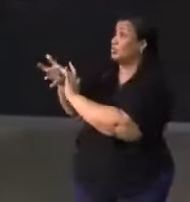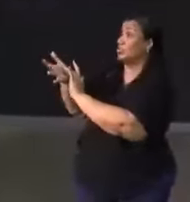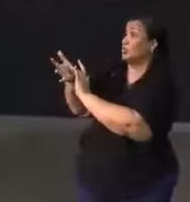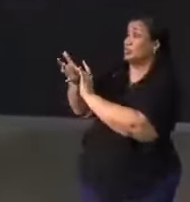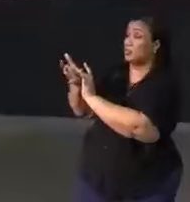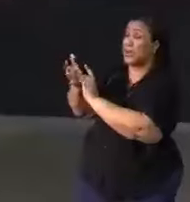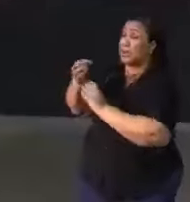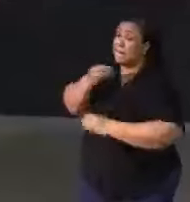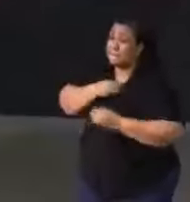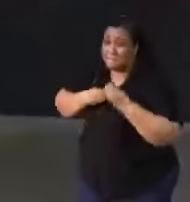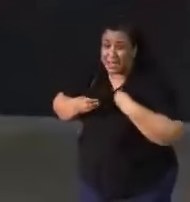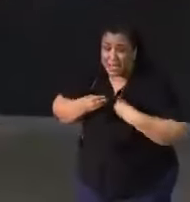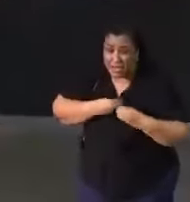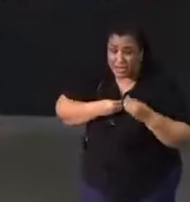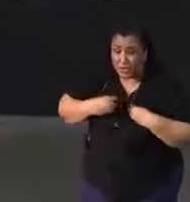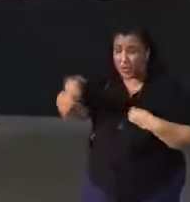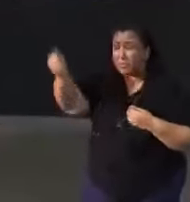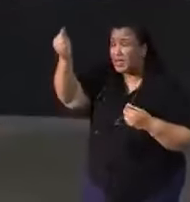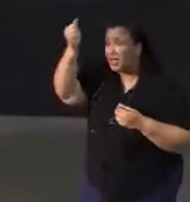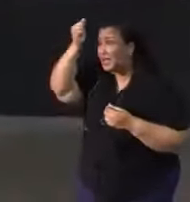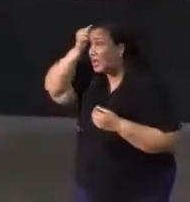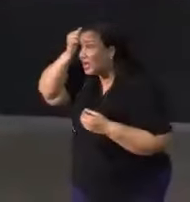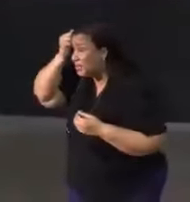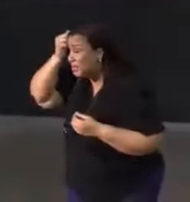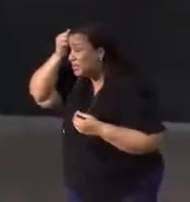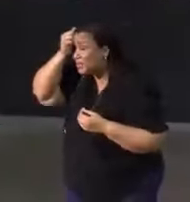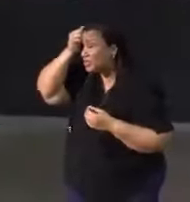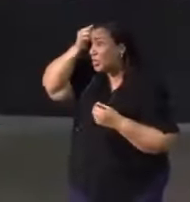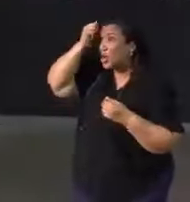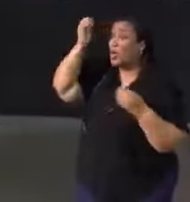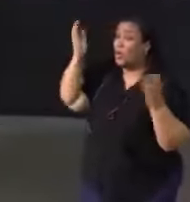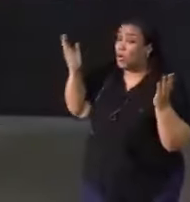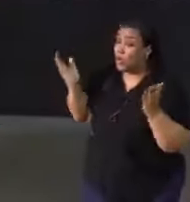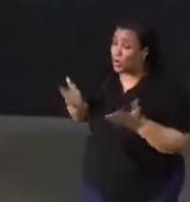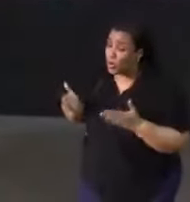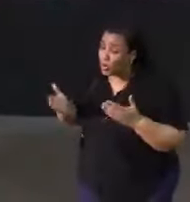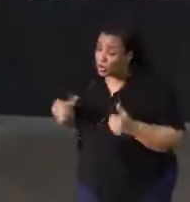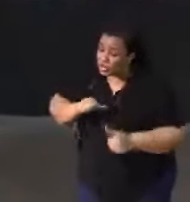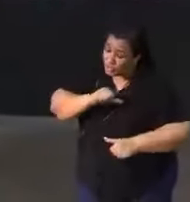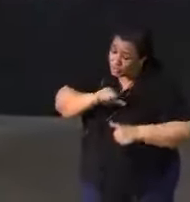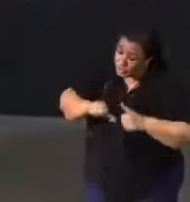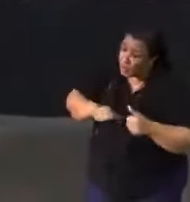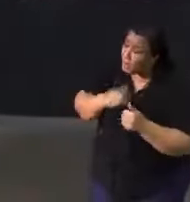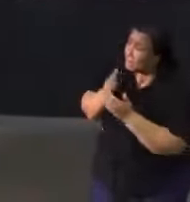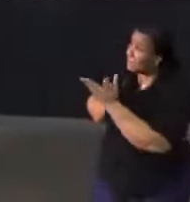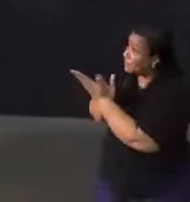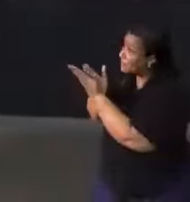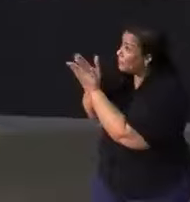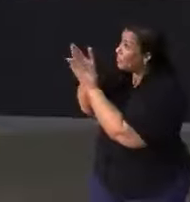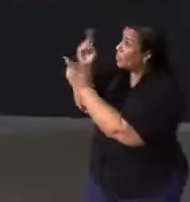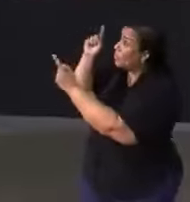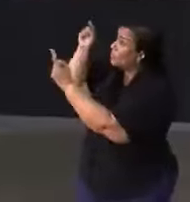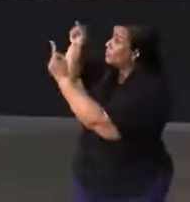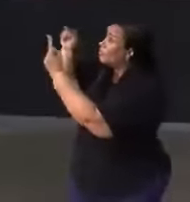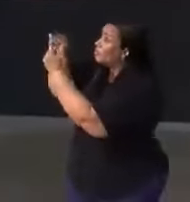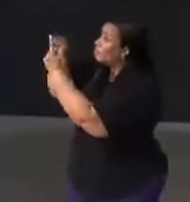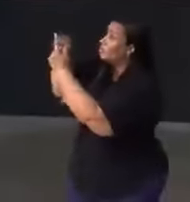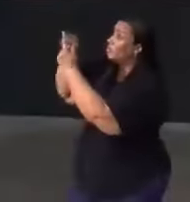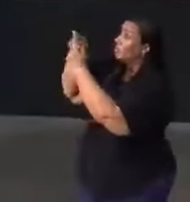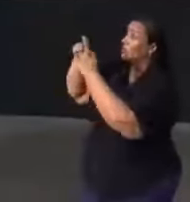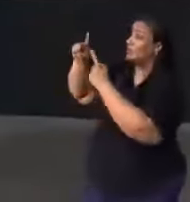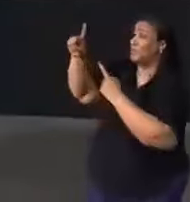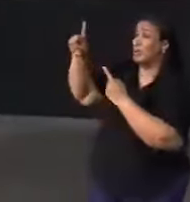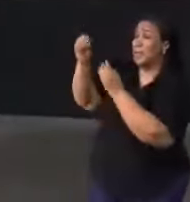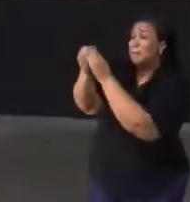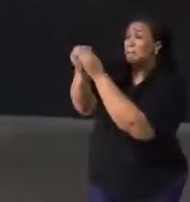considerado pecador, me arrependido dos meus pecados e estar hoje aqui nessa igreja caminhando em direção ao propósito de Deus. Isso é o maior